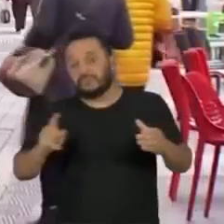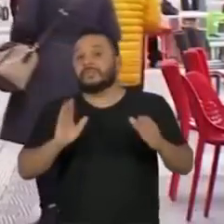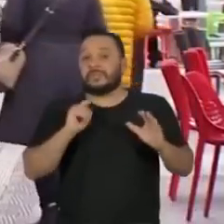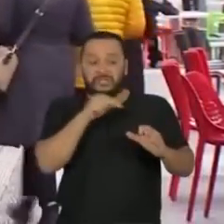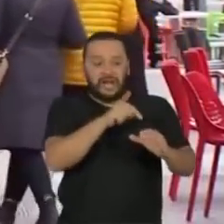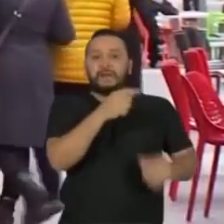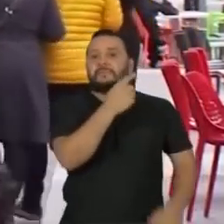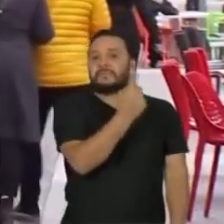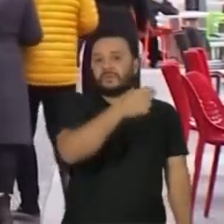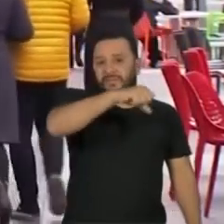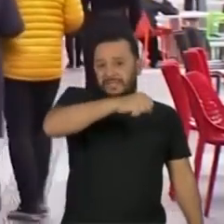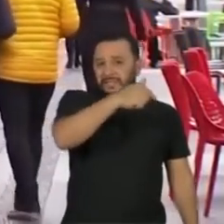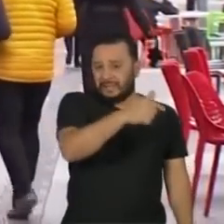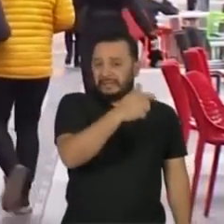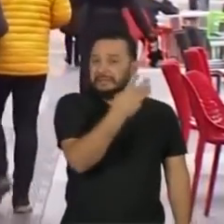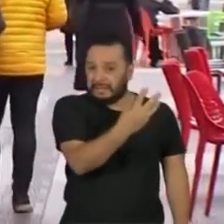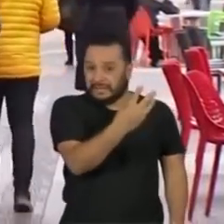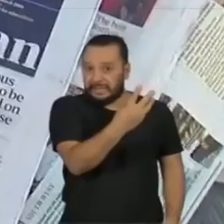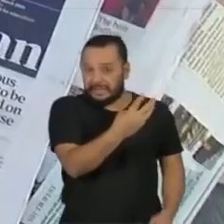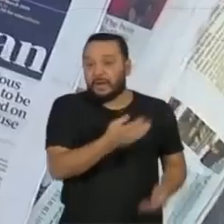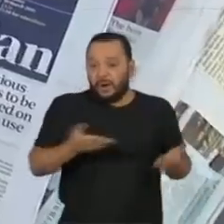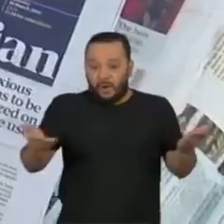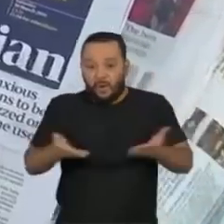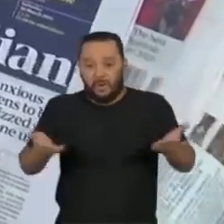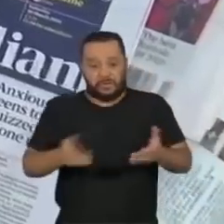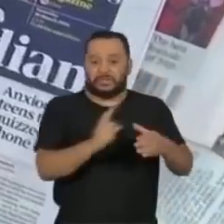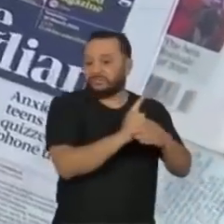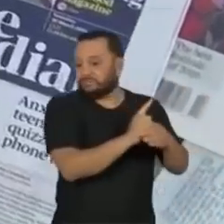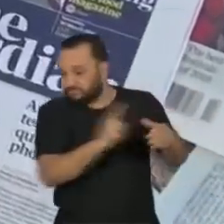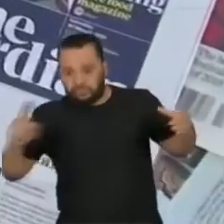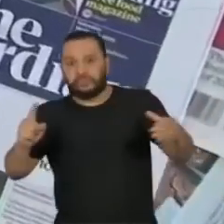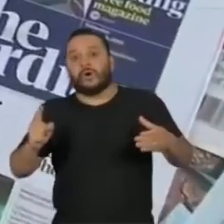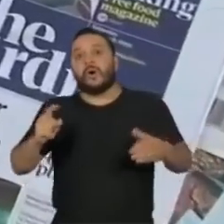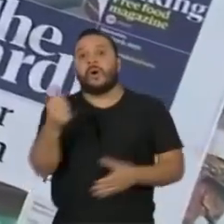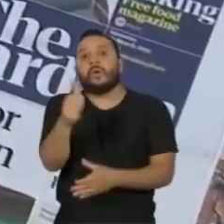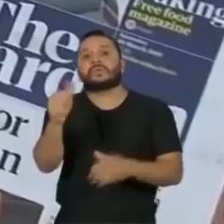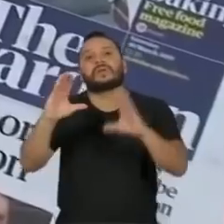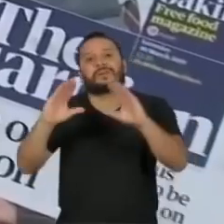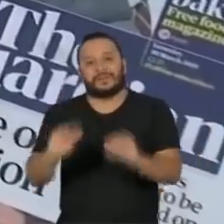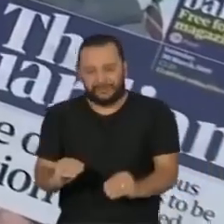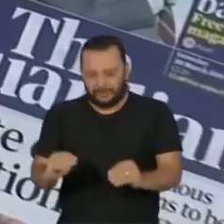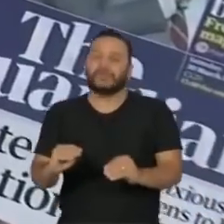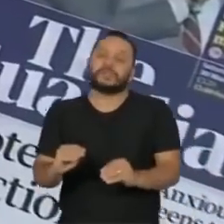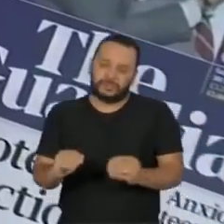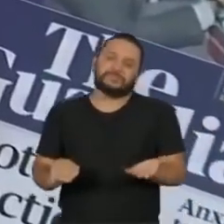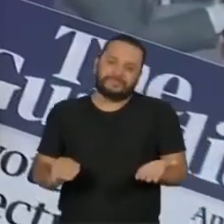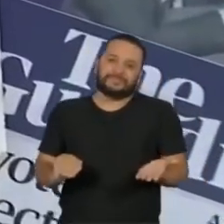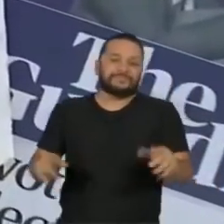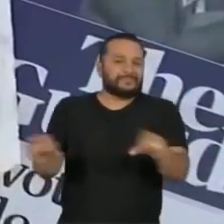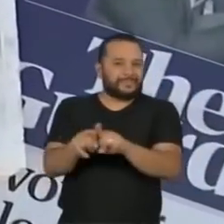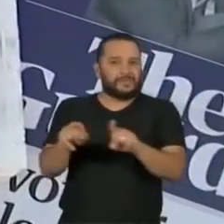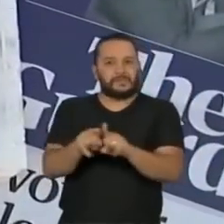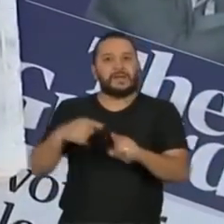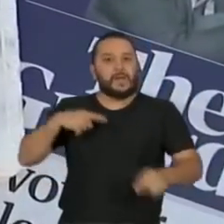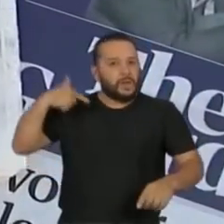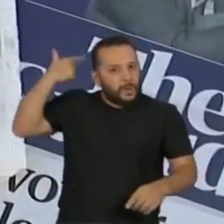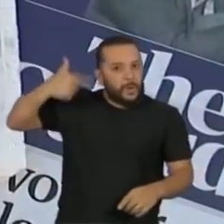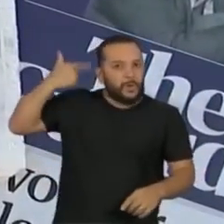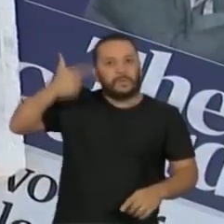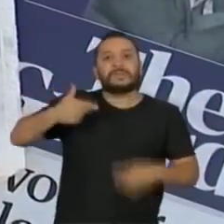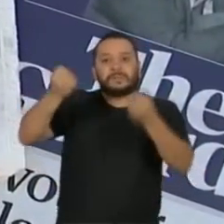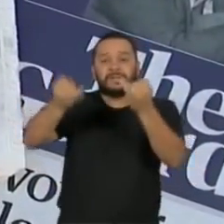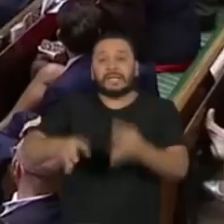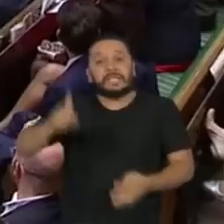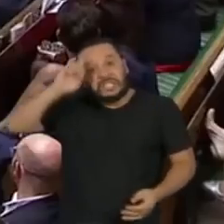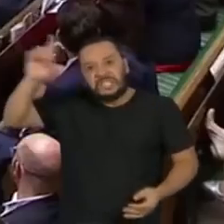a partir das 11 horas da noite de hoje. Em Londres, as manchetes dos jornais estampam as reações ao dia da independência